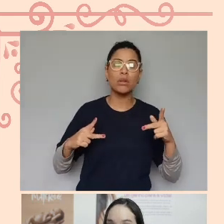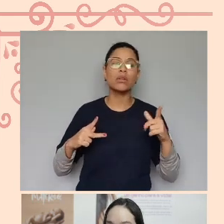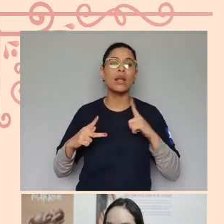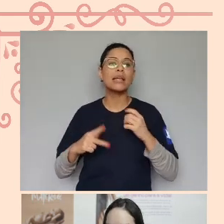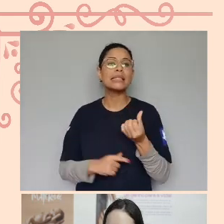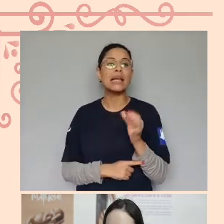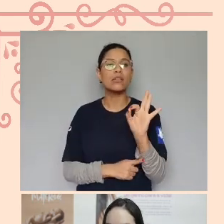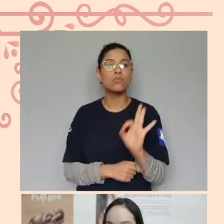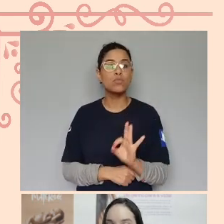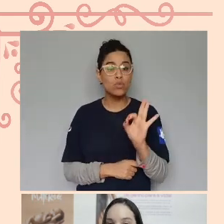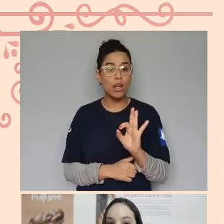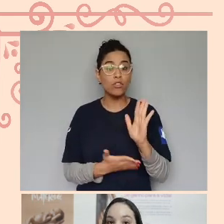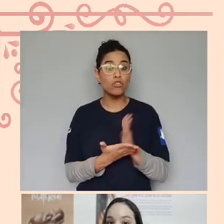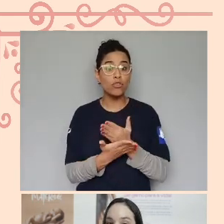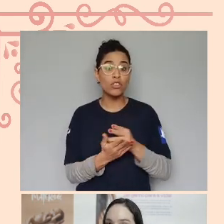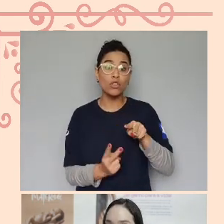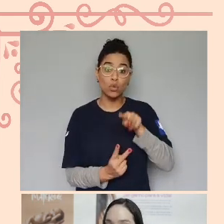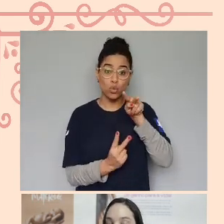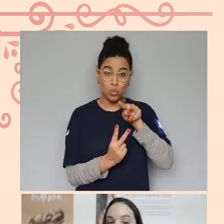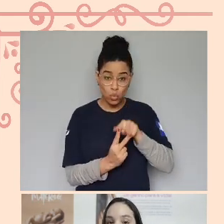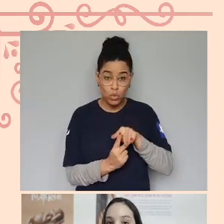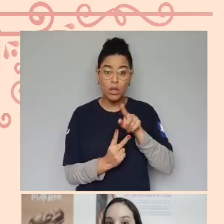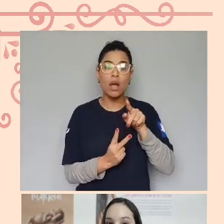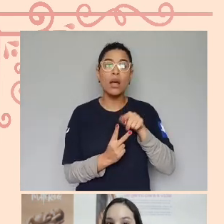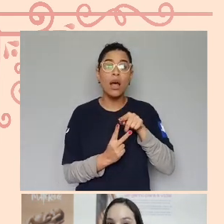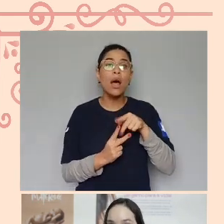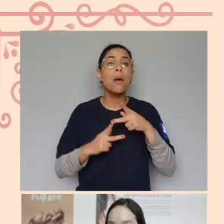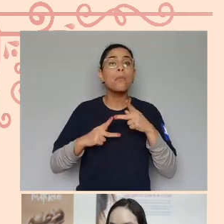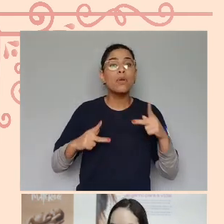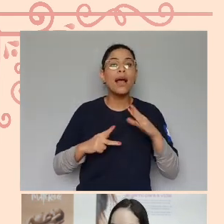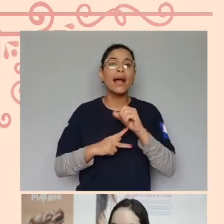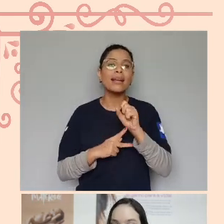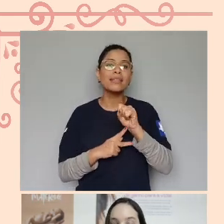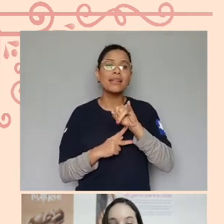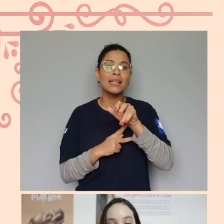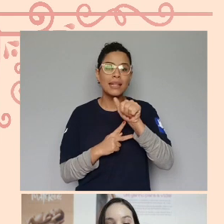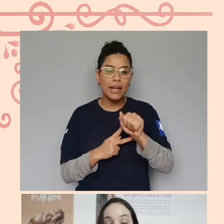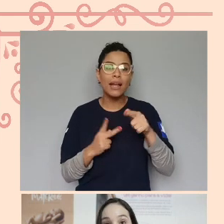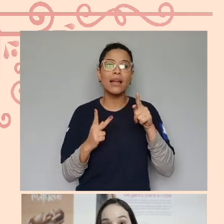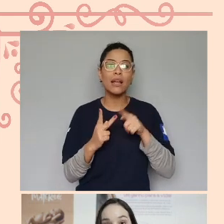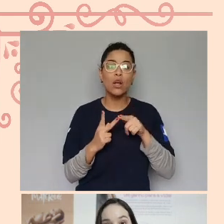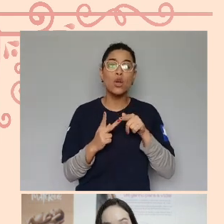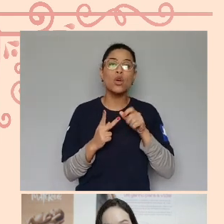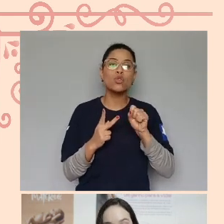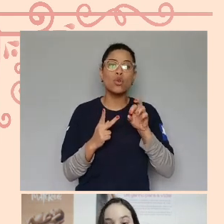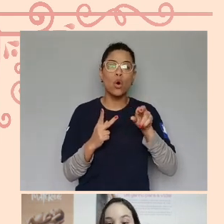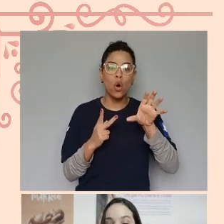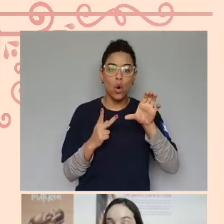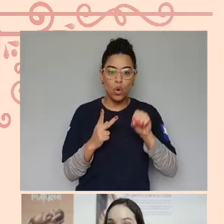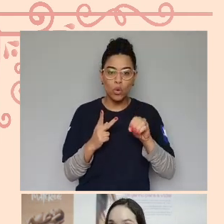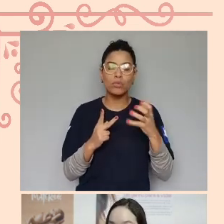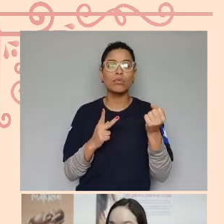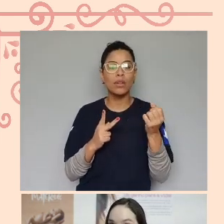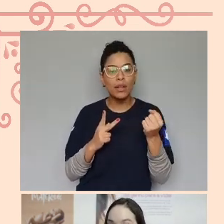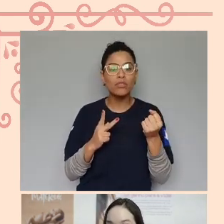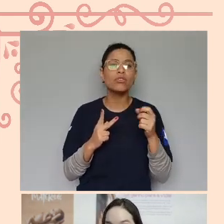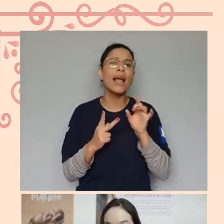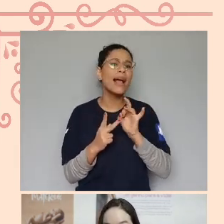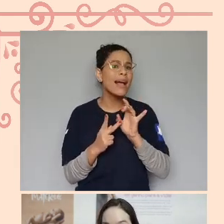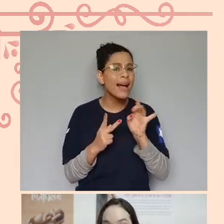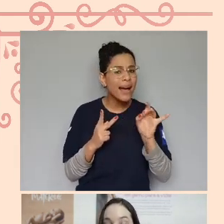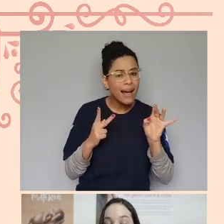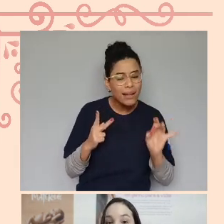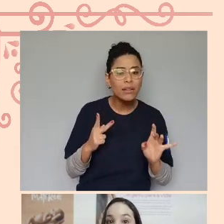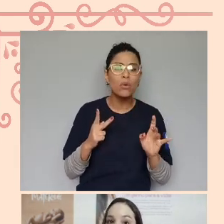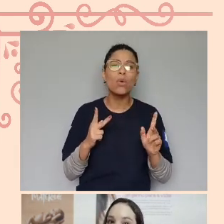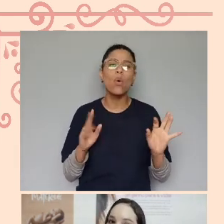em 6%, elas são divididas em duas, que é a proteína caseína, e a soro do leite, que é a lactoalbumina, a